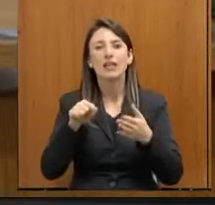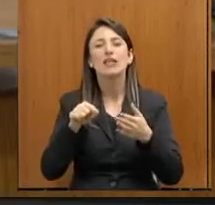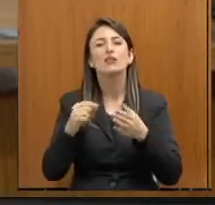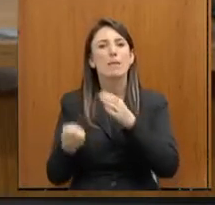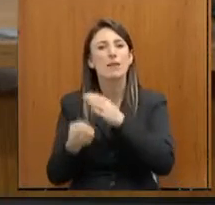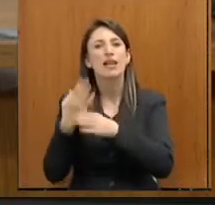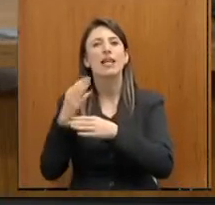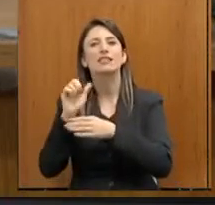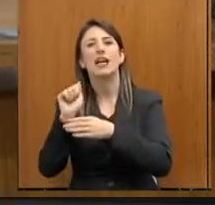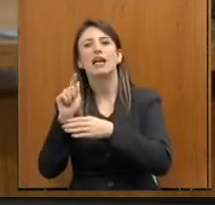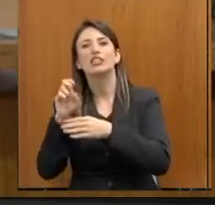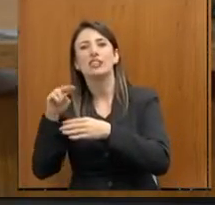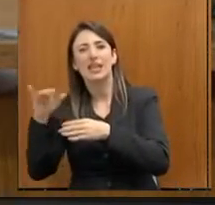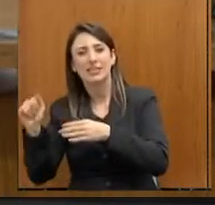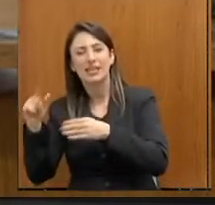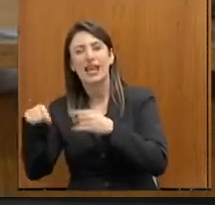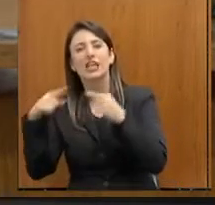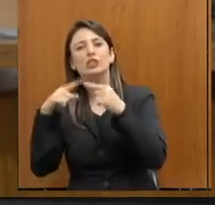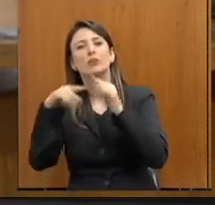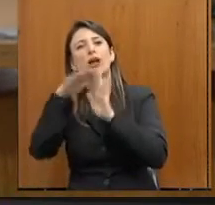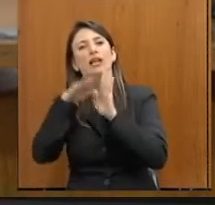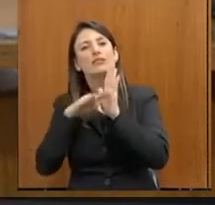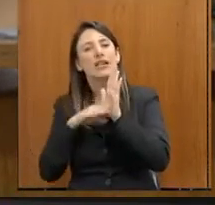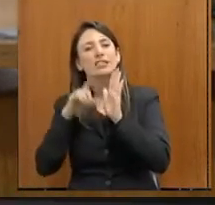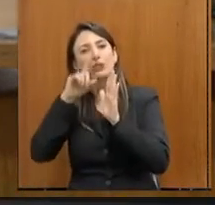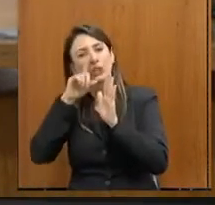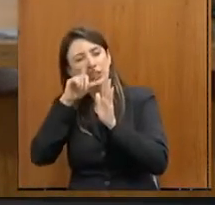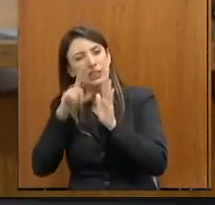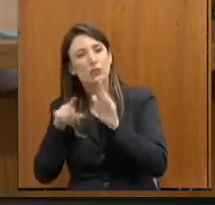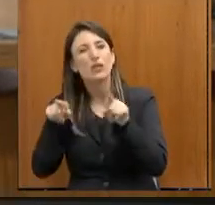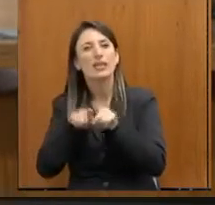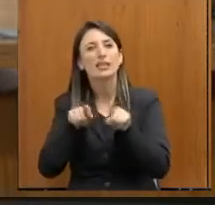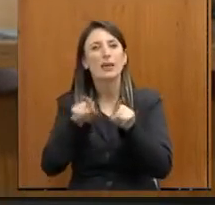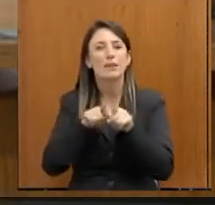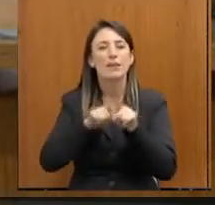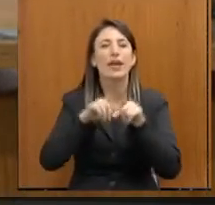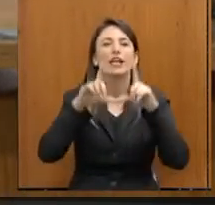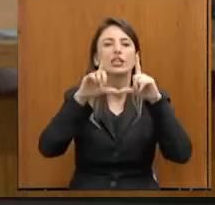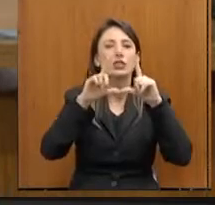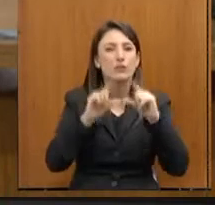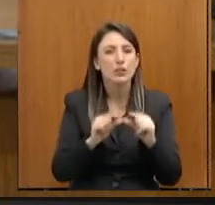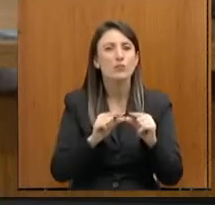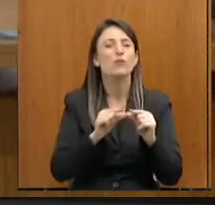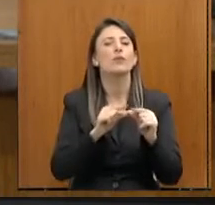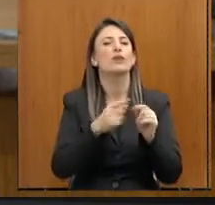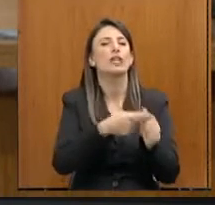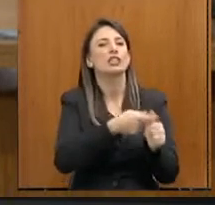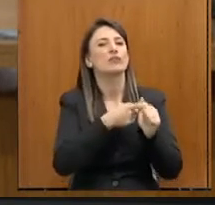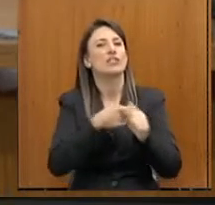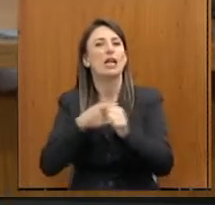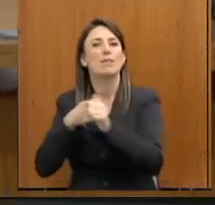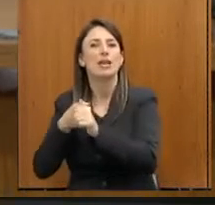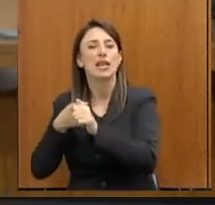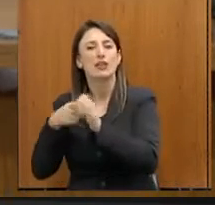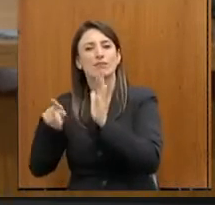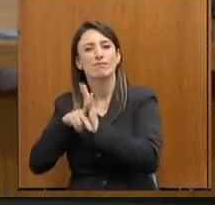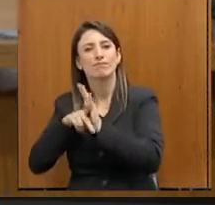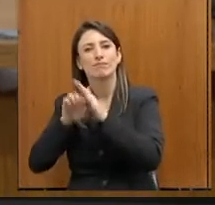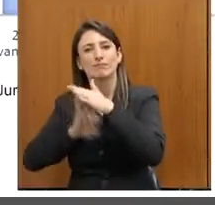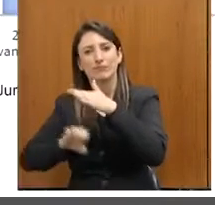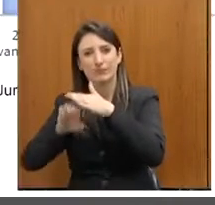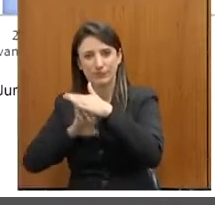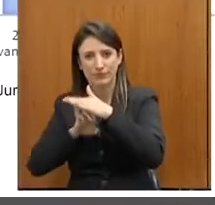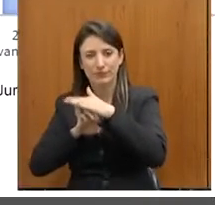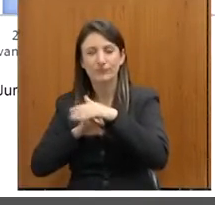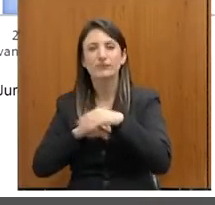de risco a e na redução expressiva dos indicadores de endividamento da companhia então é que